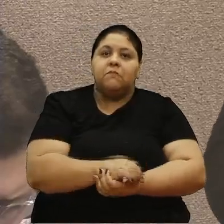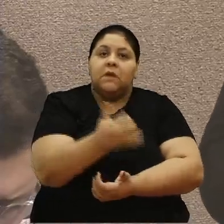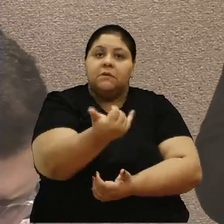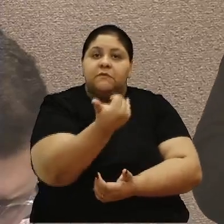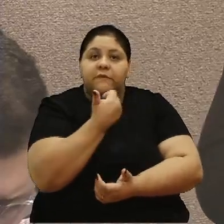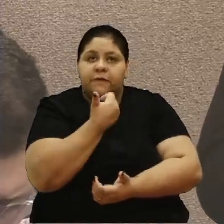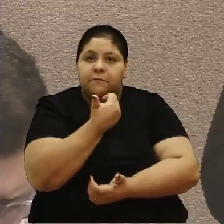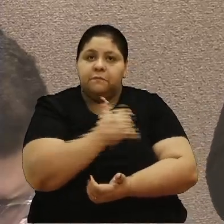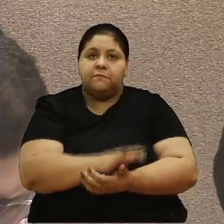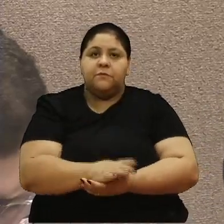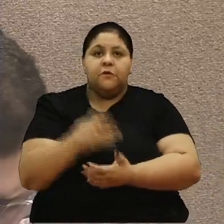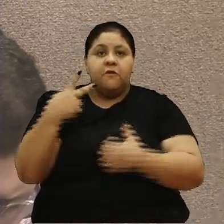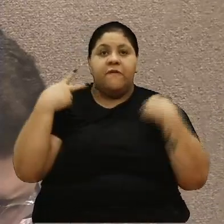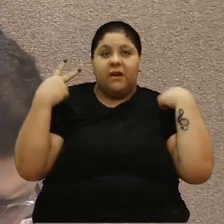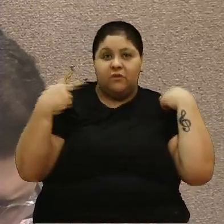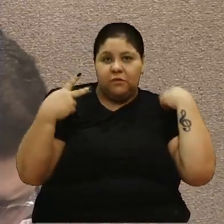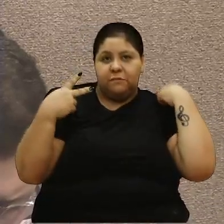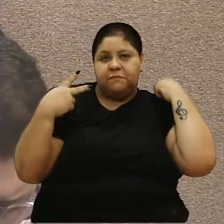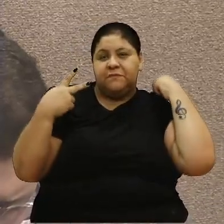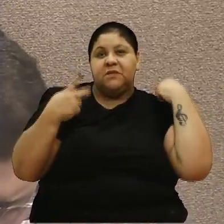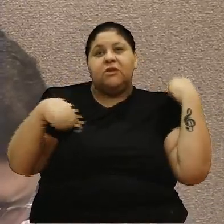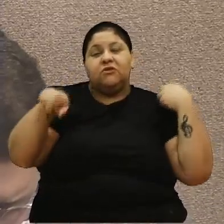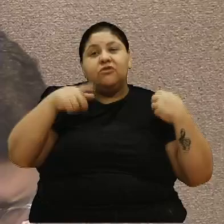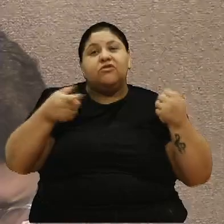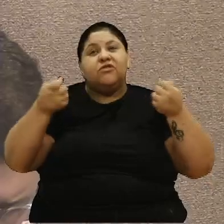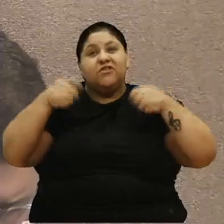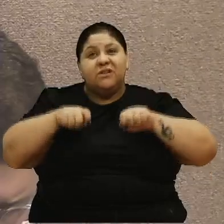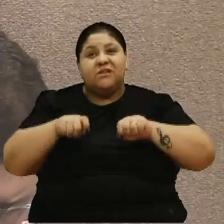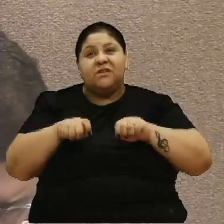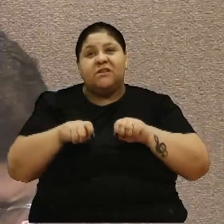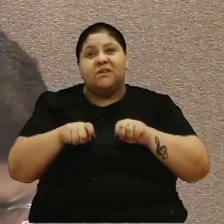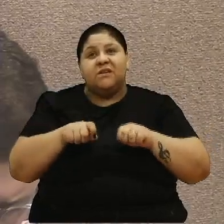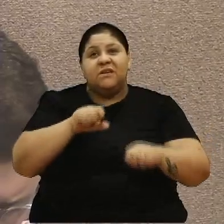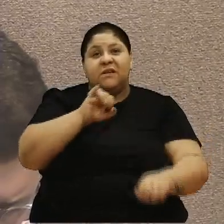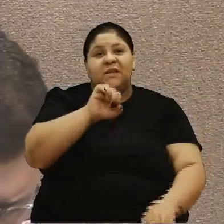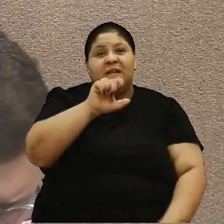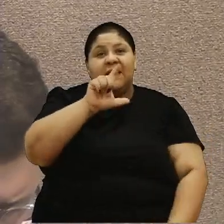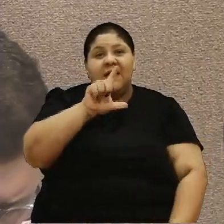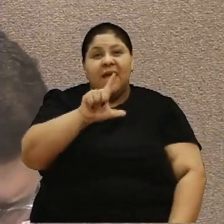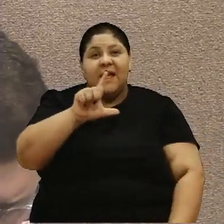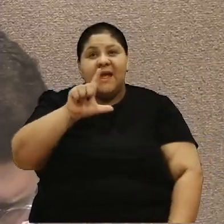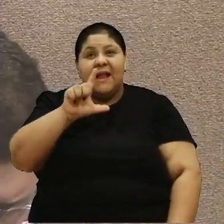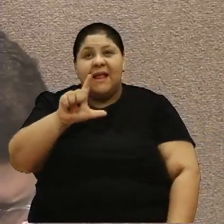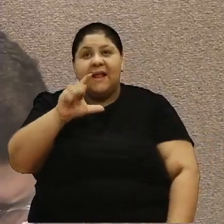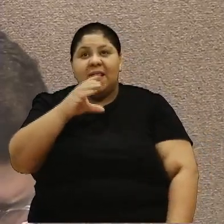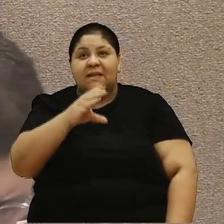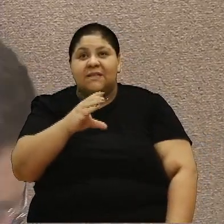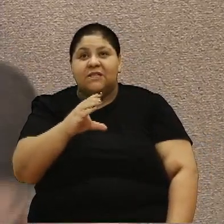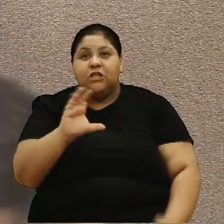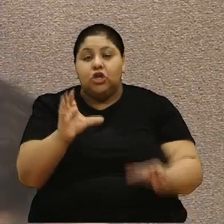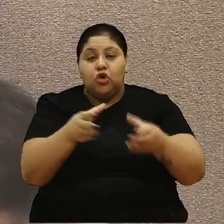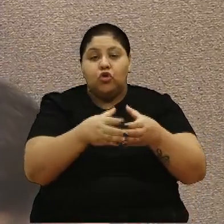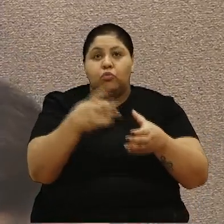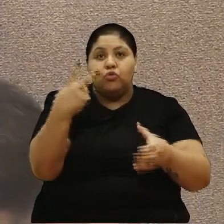disseram, vereador, nós precisamos de um ILS categoria 2 em Caxias do